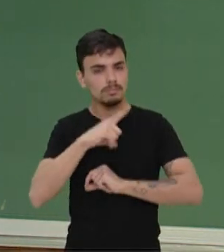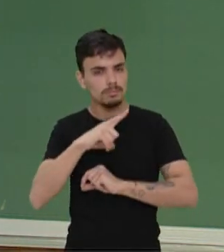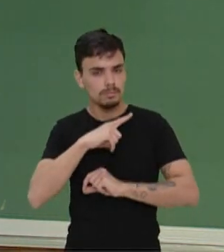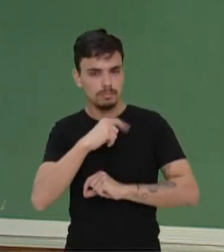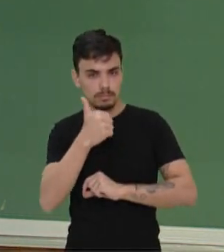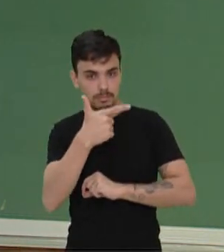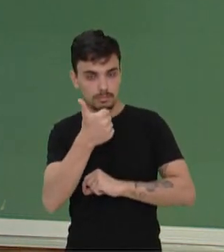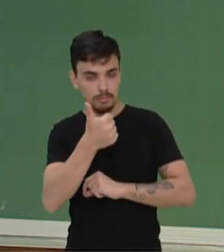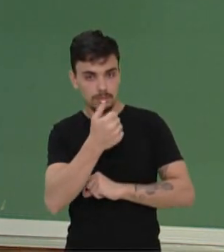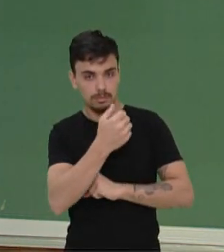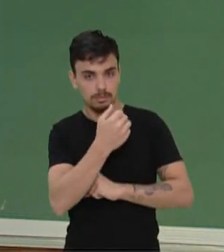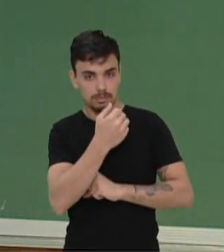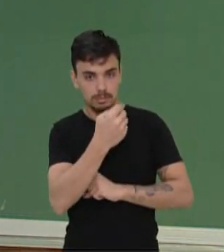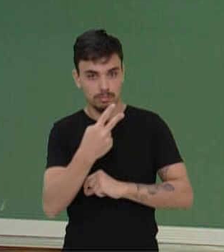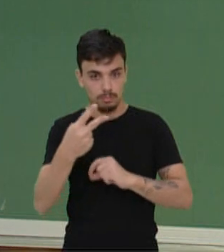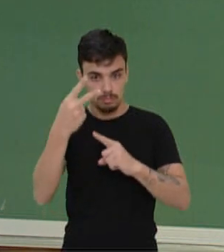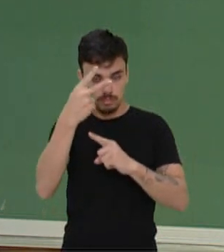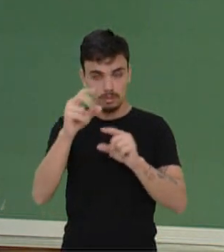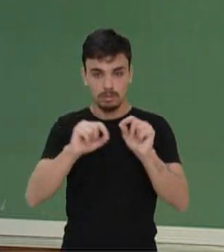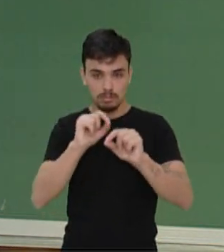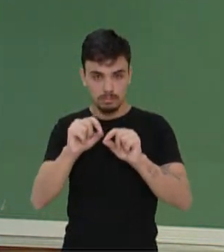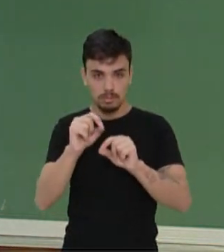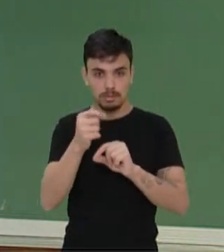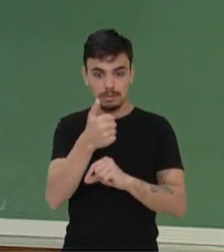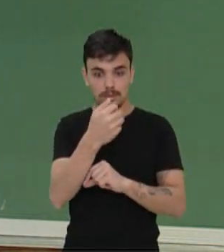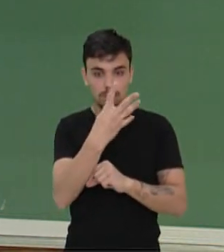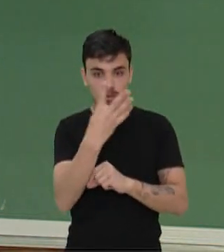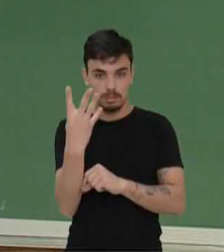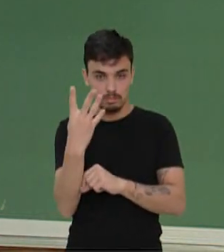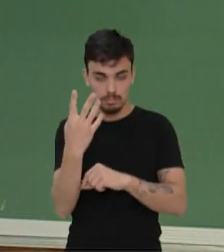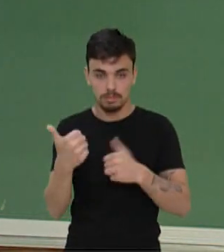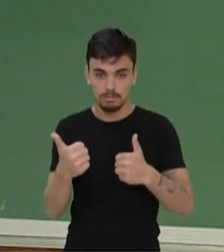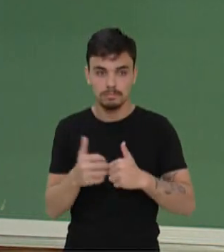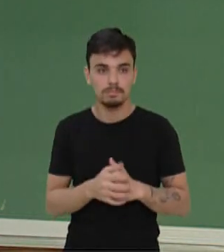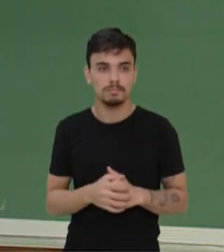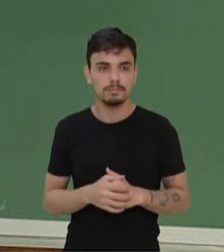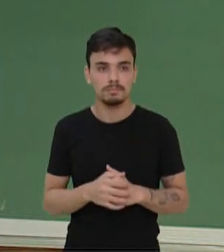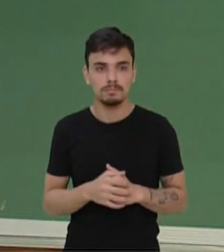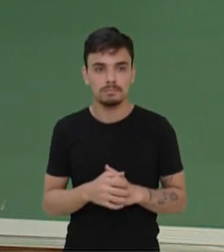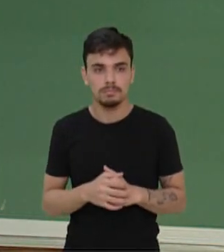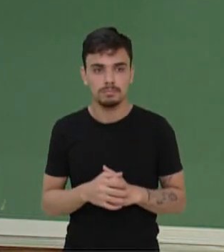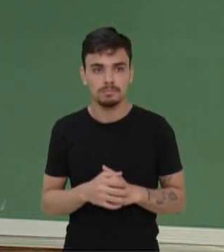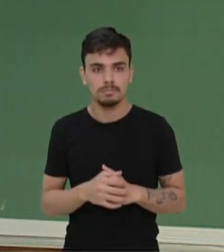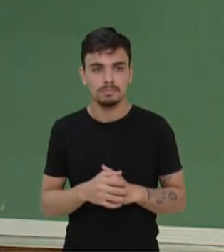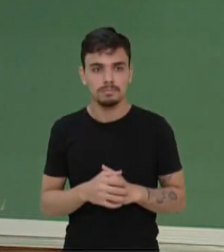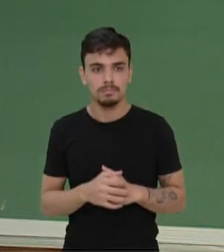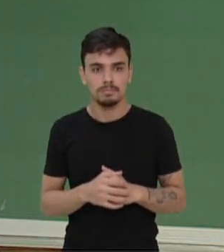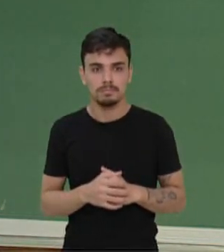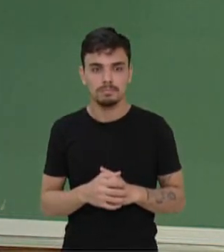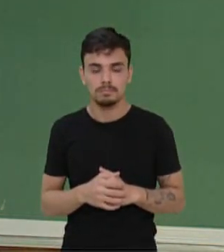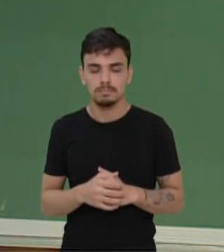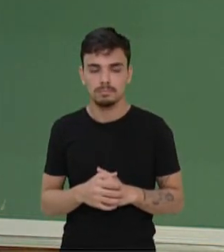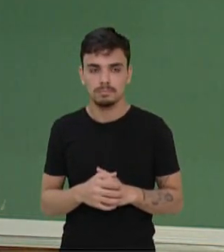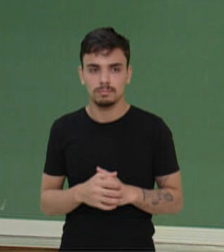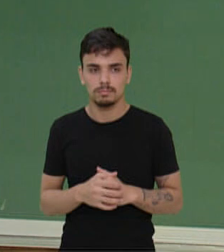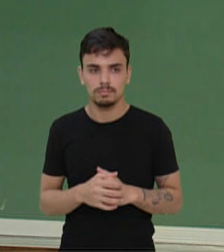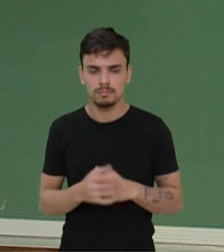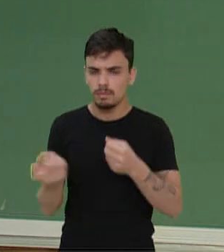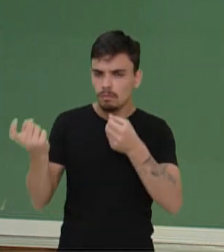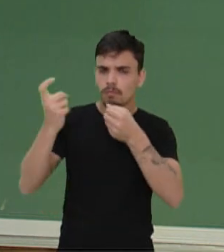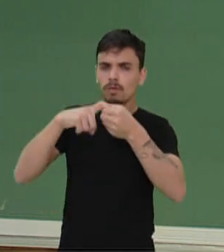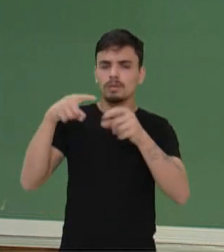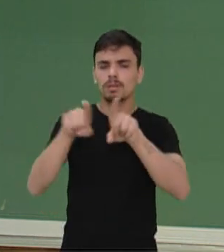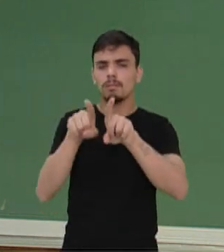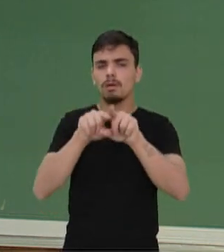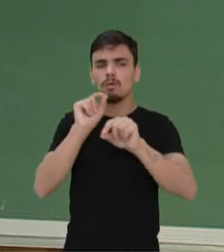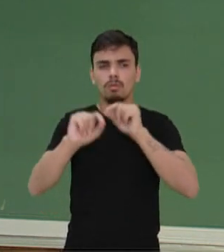o 12 ao quadrado. 12 ao quadrado é 144, né? Resultado do delta é 144. Volta aqui na formulazinha